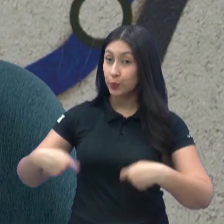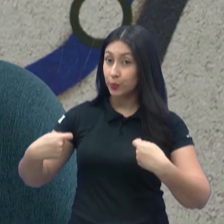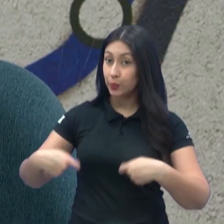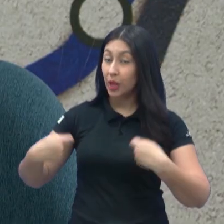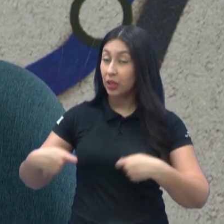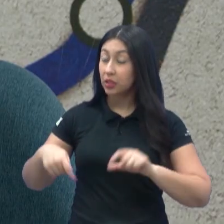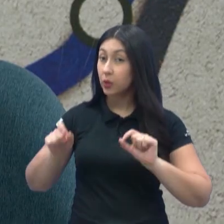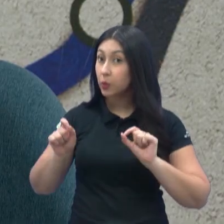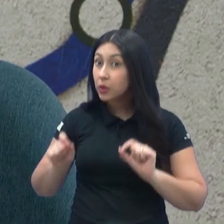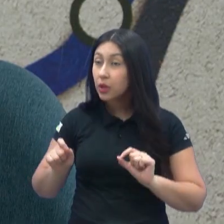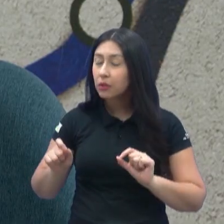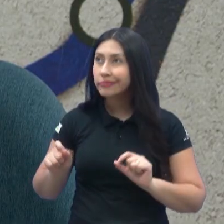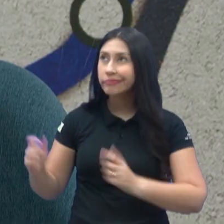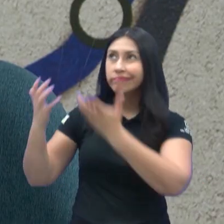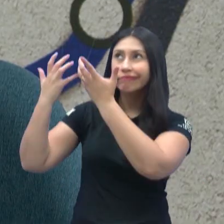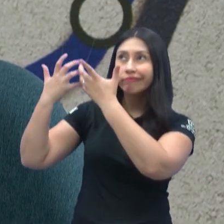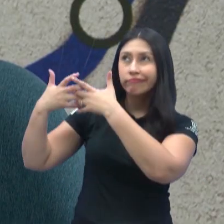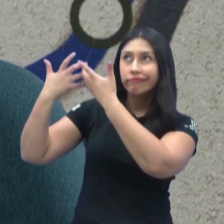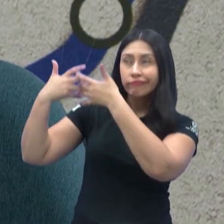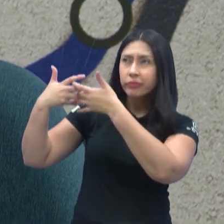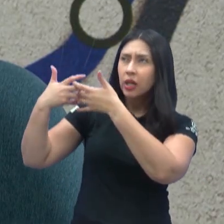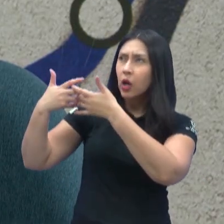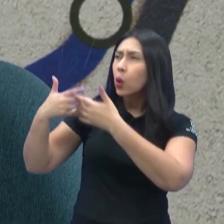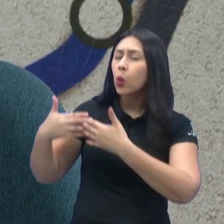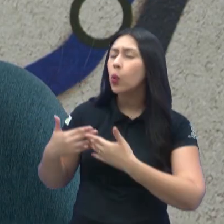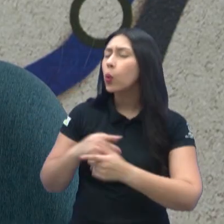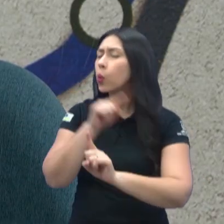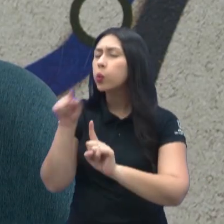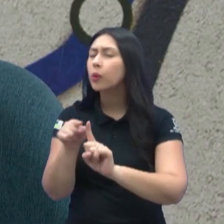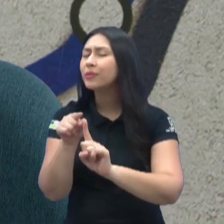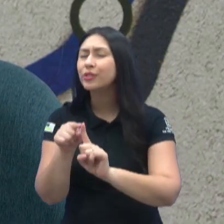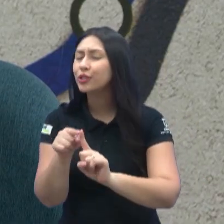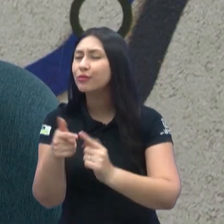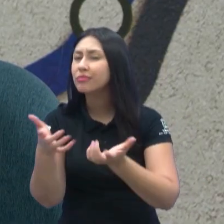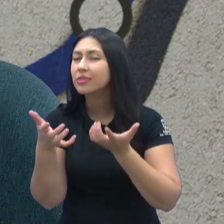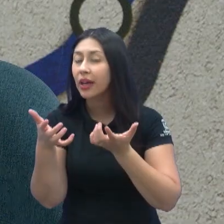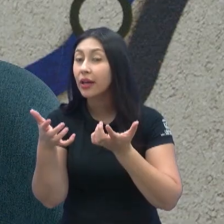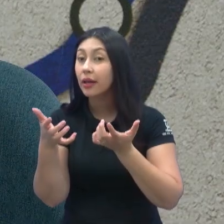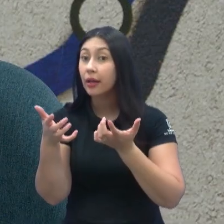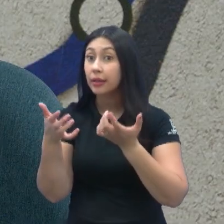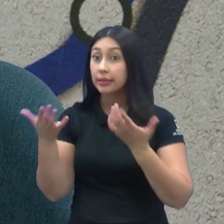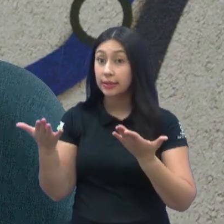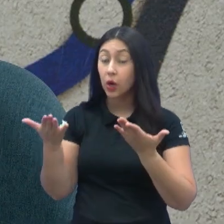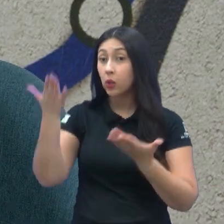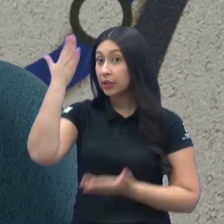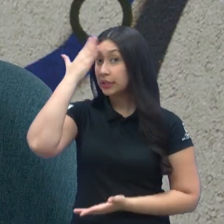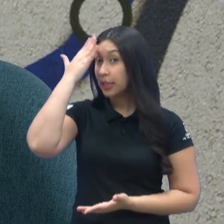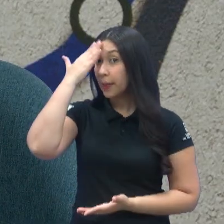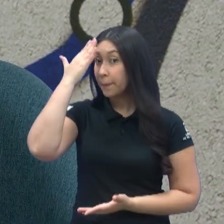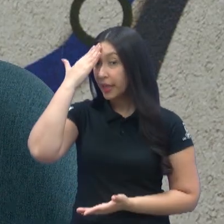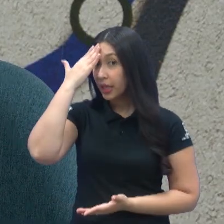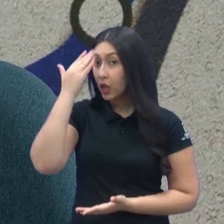parar e pensar, né, o que a gente quer para amanhã. Saber colocar os seus gastos ali, qual é o seu estilo de